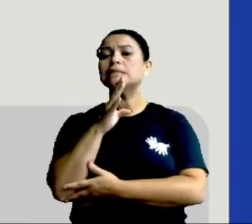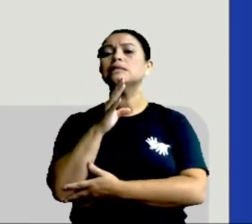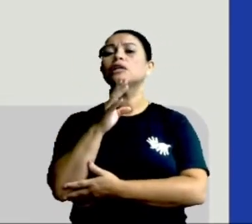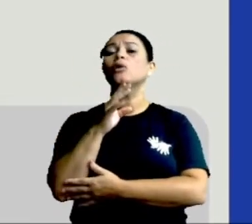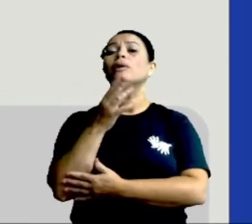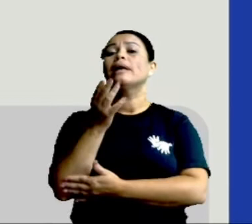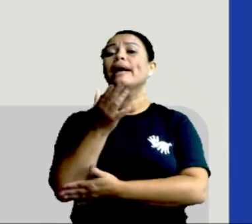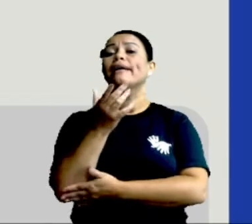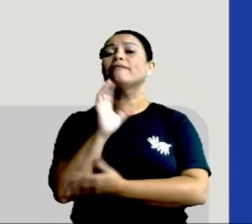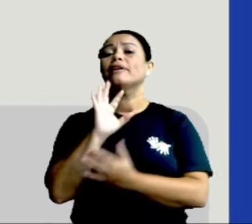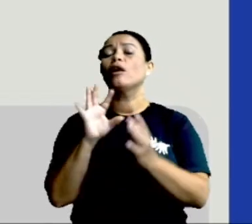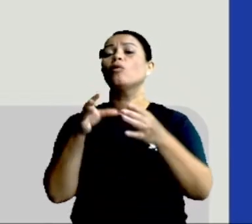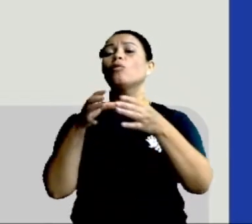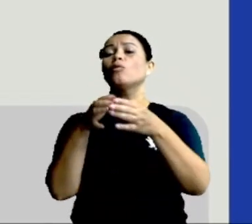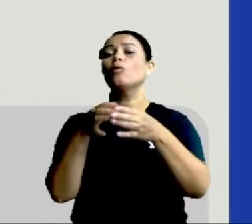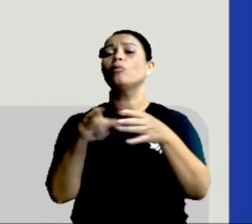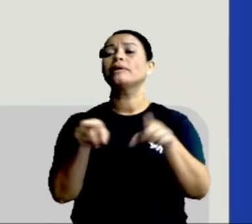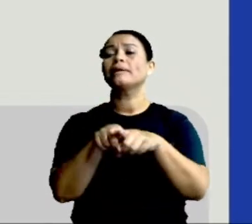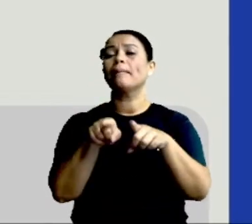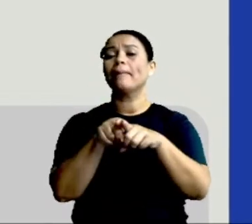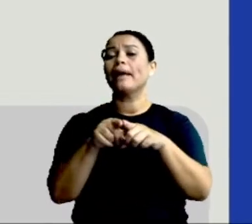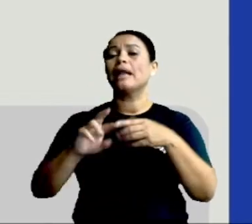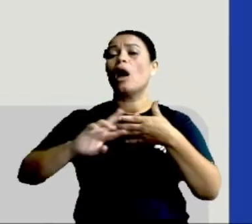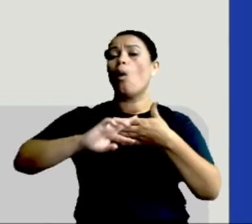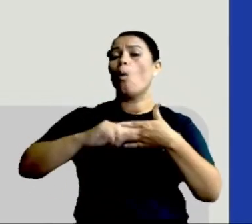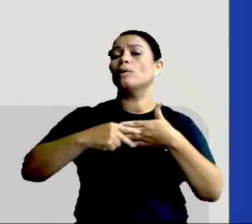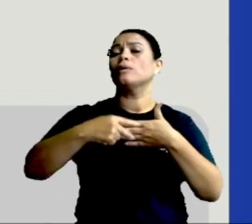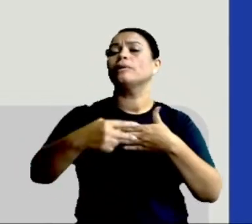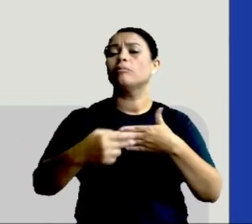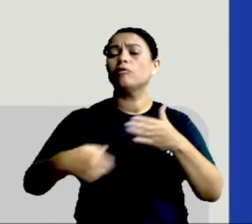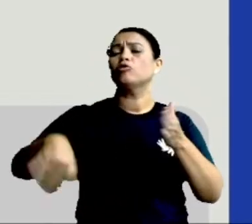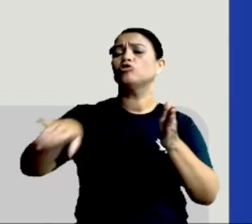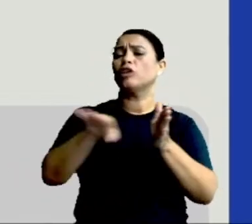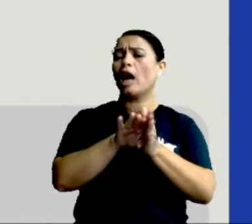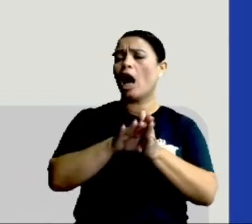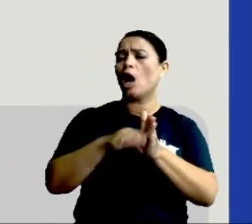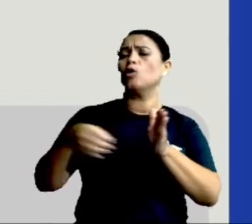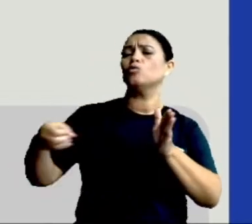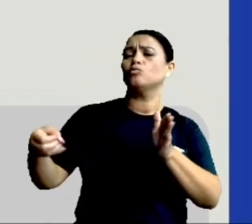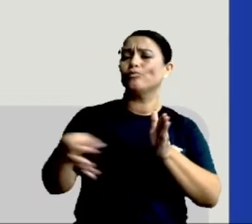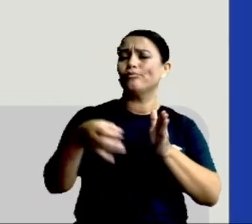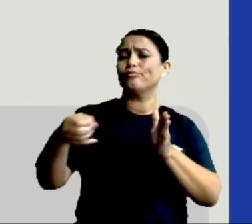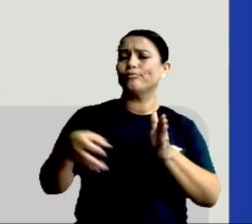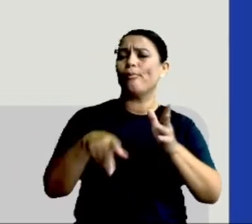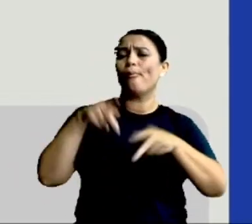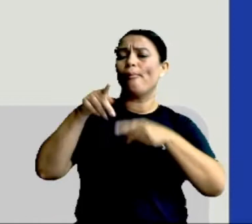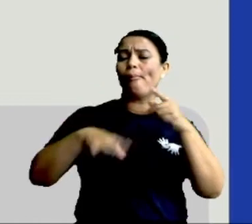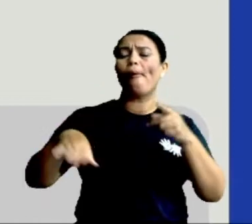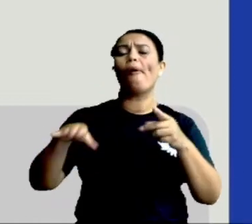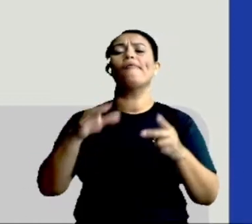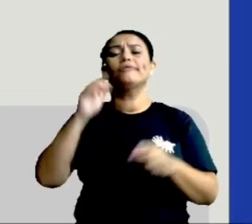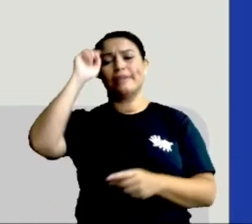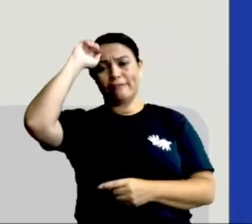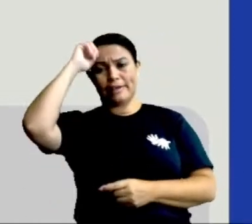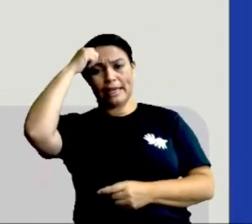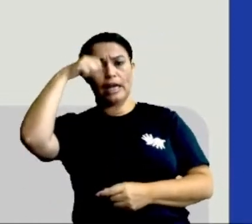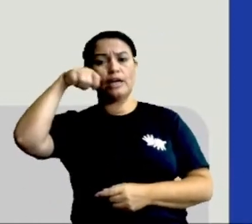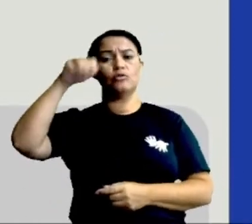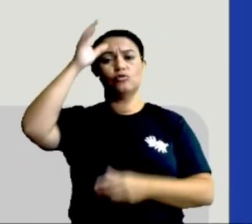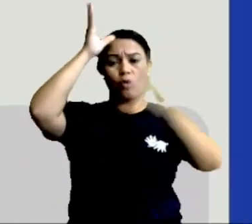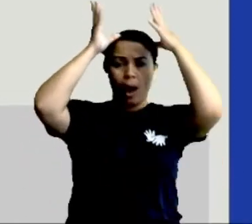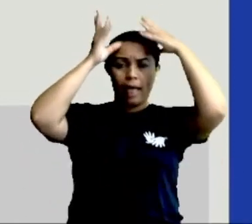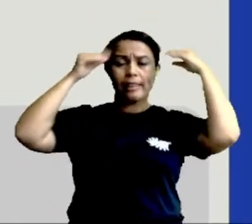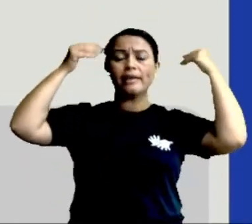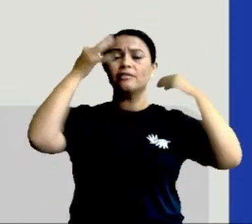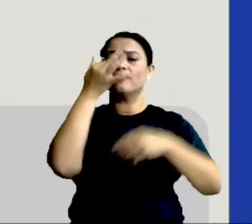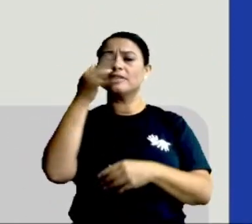ficou do lado dos colonos, que consequentemente foram chegando outros povos imigrantes, africanos, holandeses,